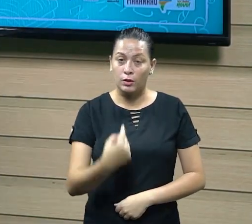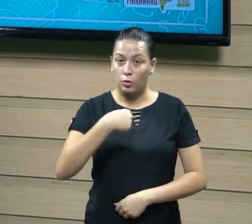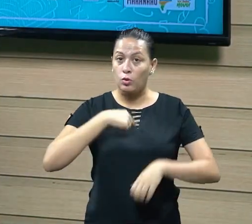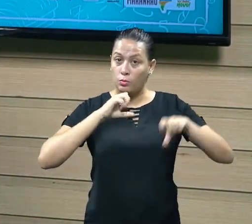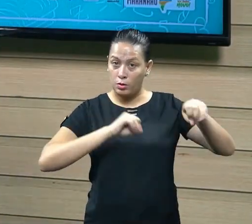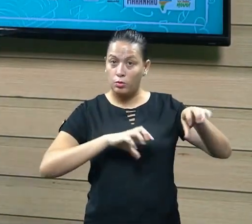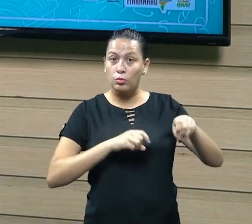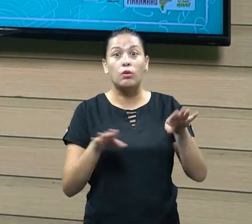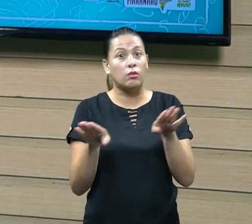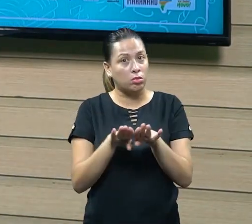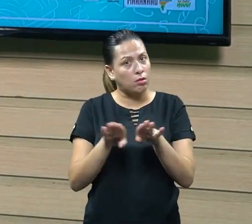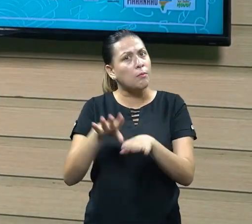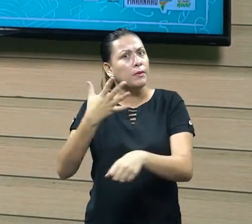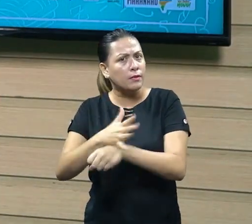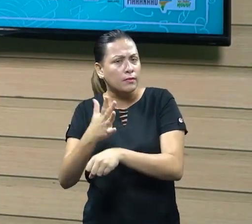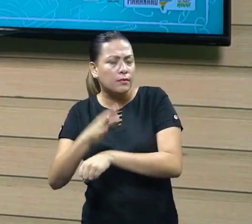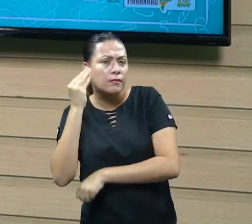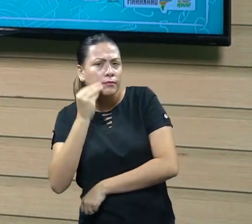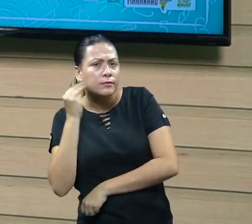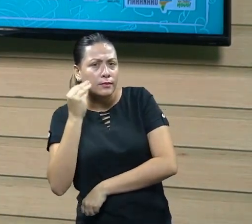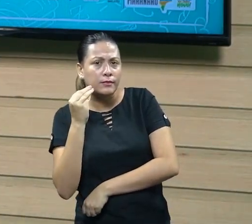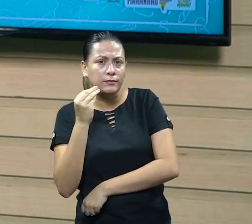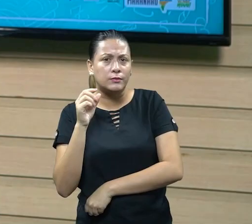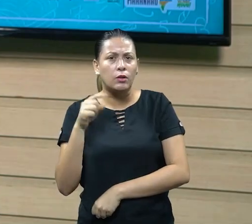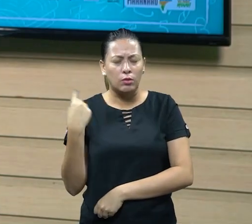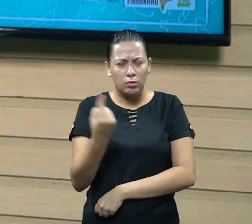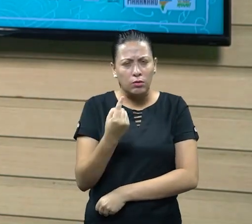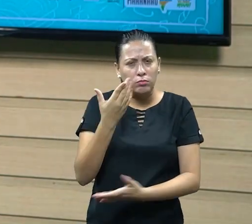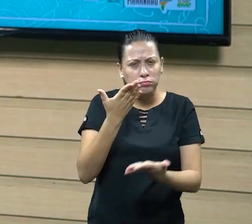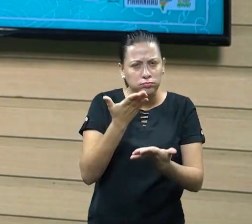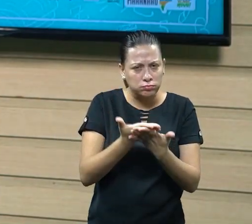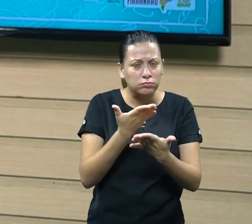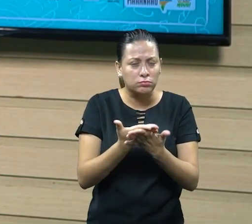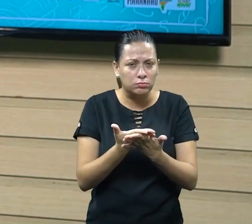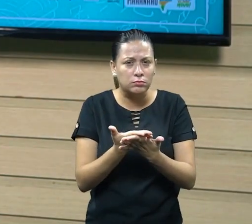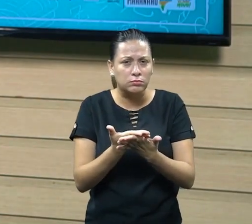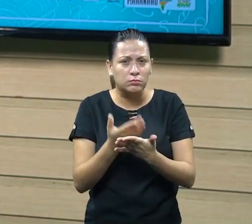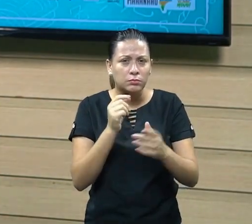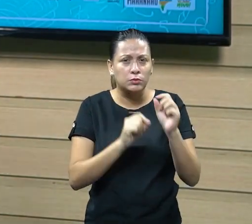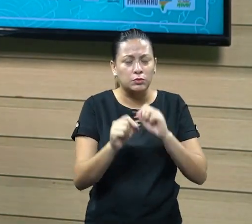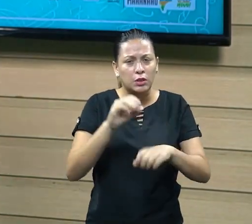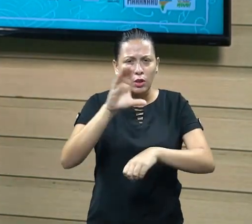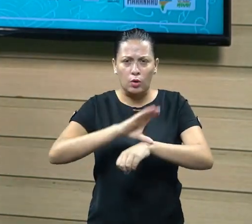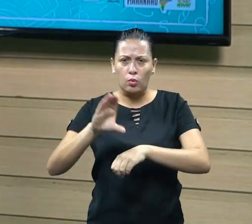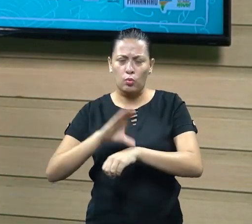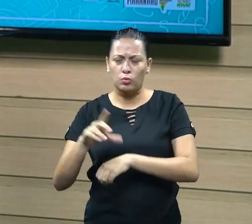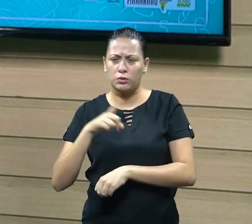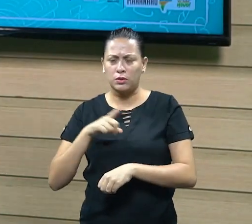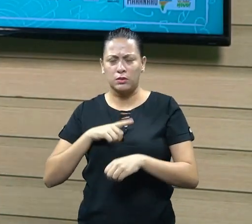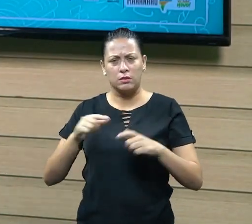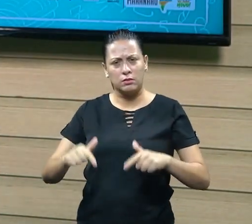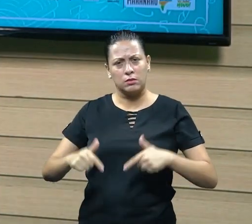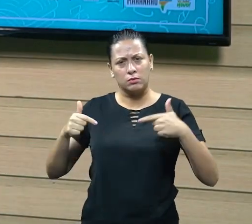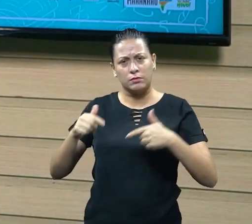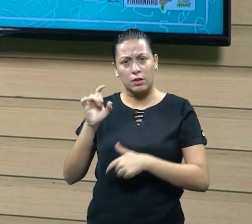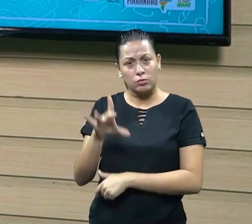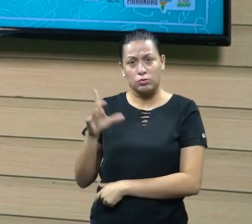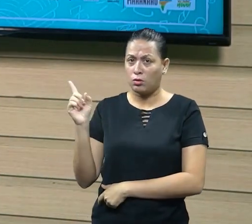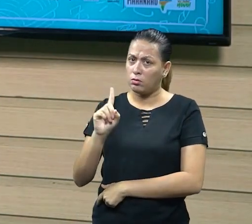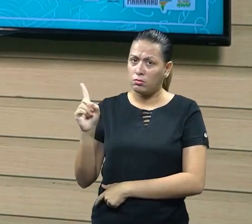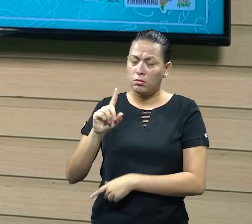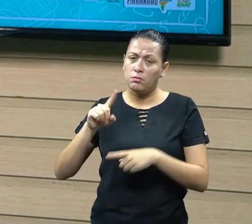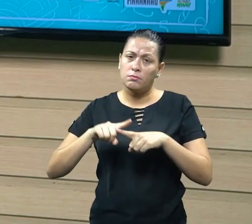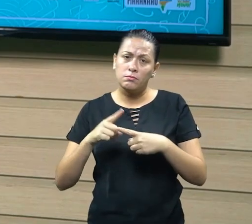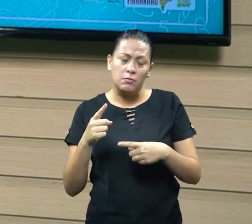também estou treinando. Eu costumo dizer, nós já assistimos outras aulas, que o treinamento não é só aquele curso que tu faz com certificado, né? Assistindo um vídeo